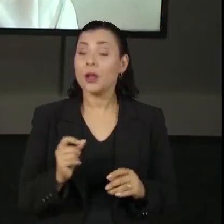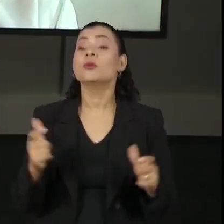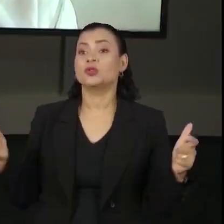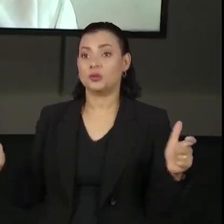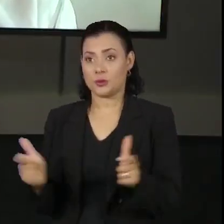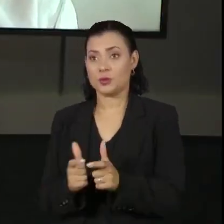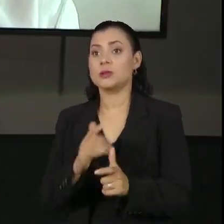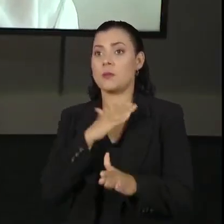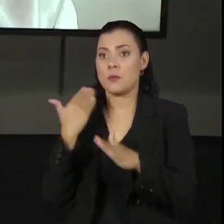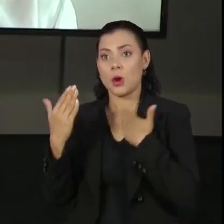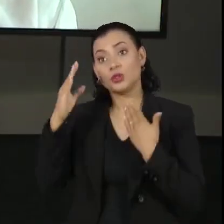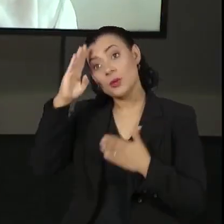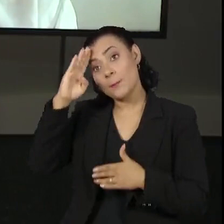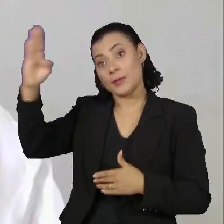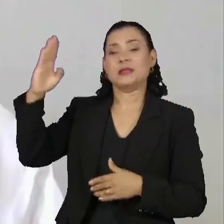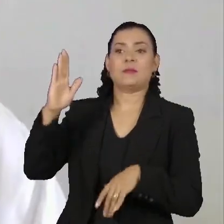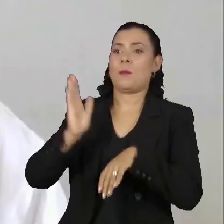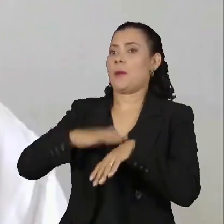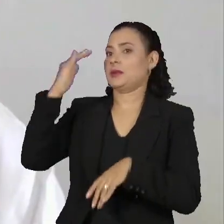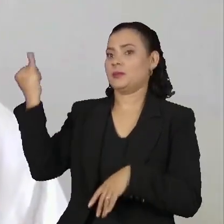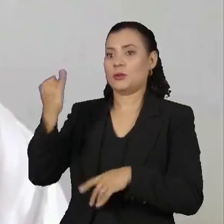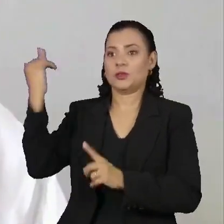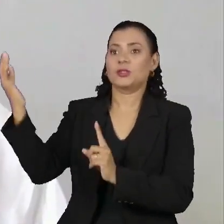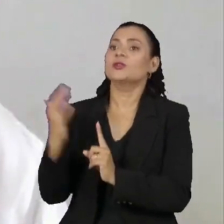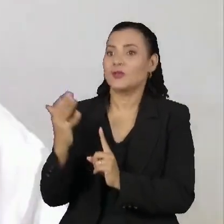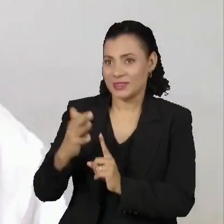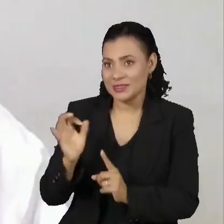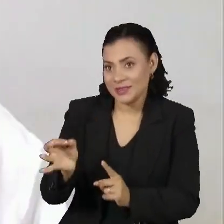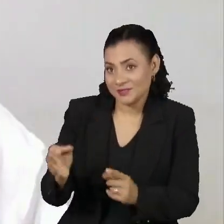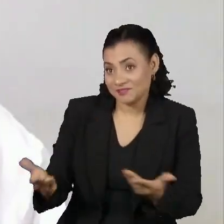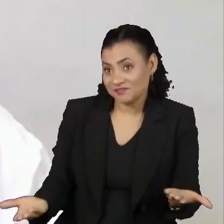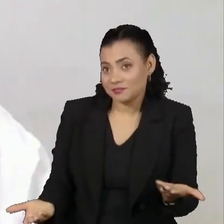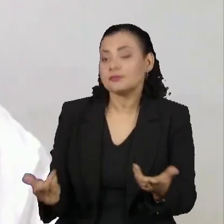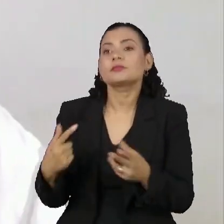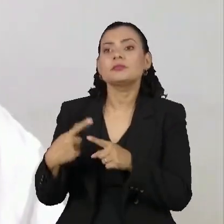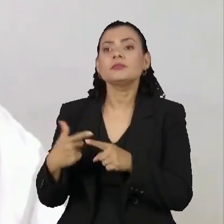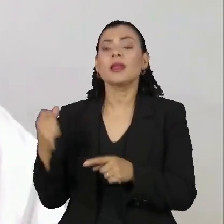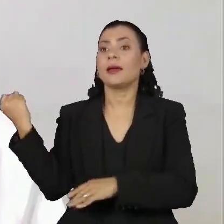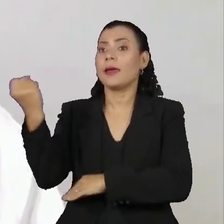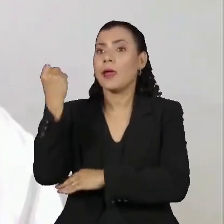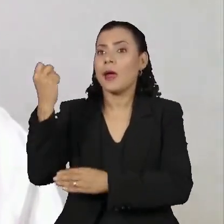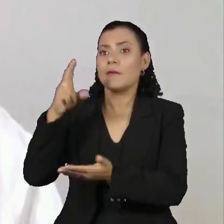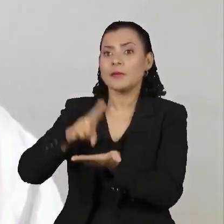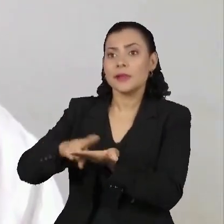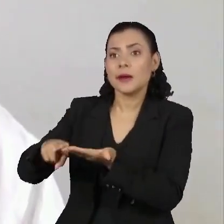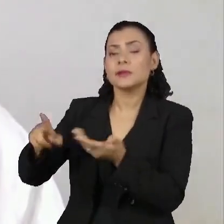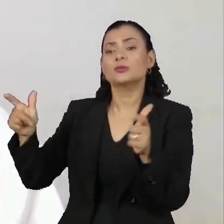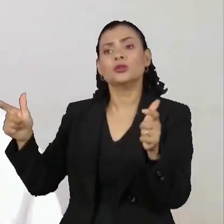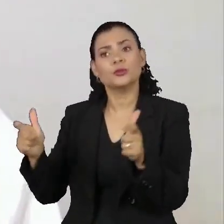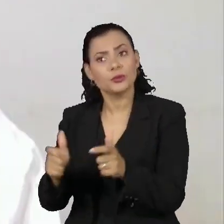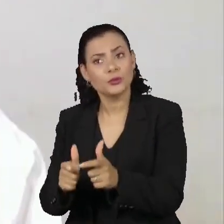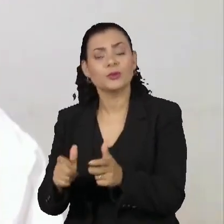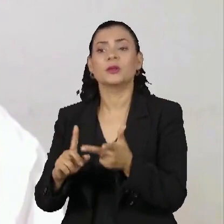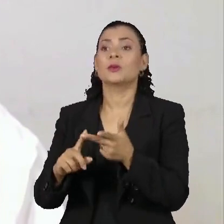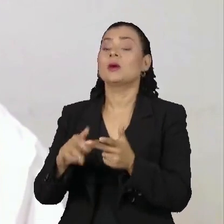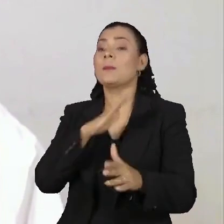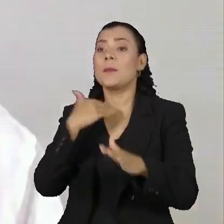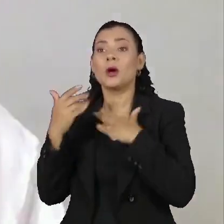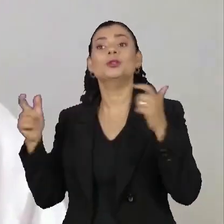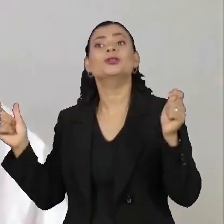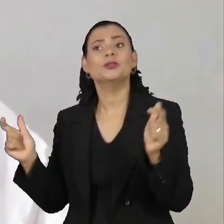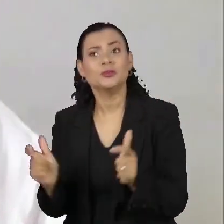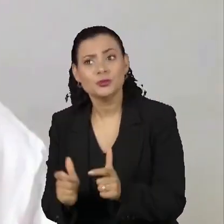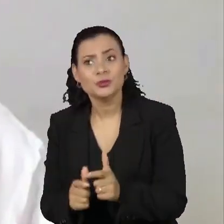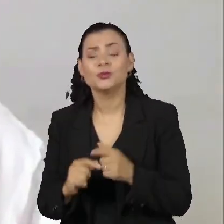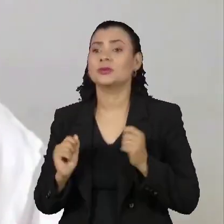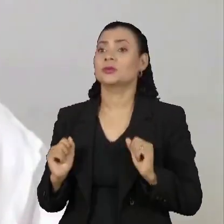eu acho que é o fator mais importante. Você tem menos casos graves, menos internações nas UTIs e o